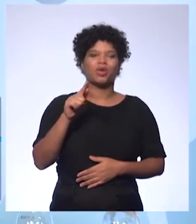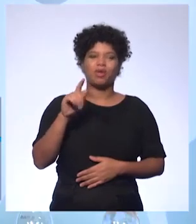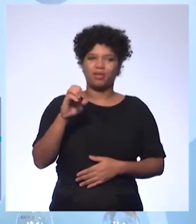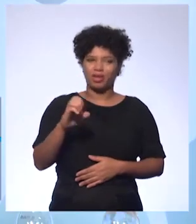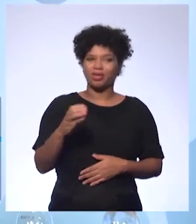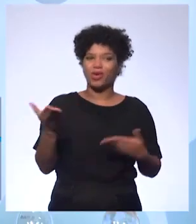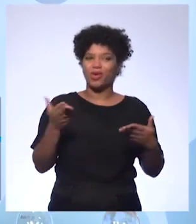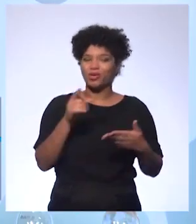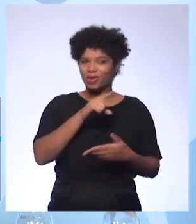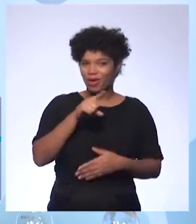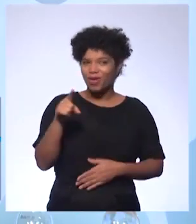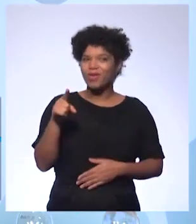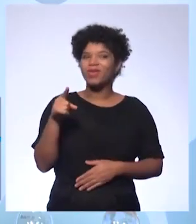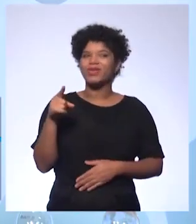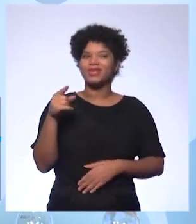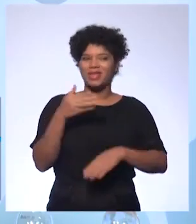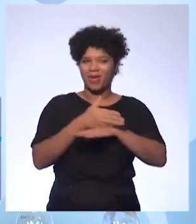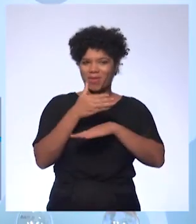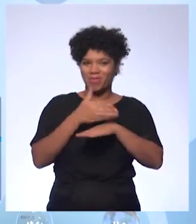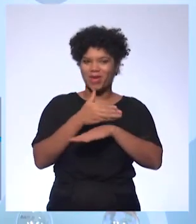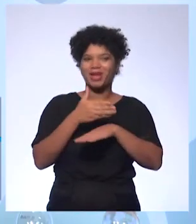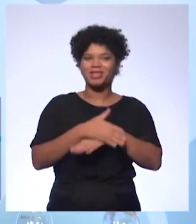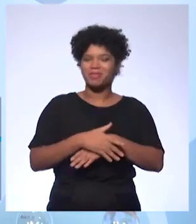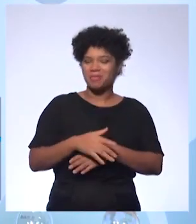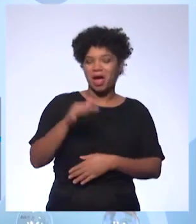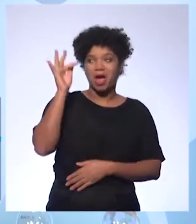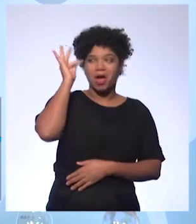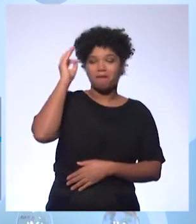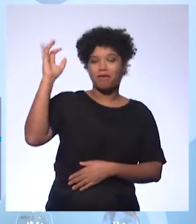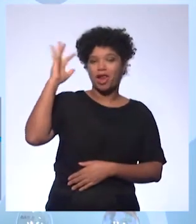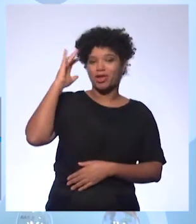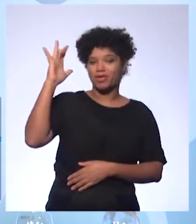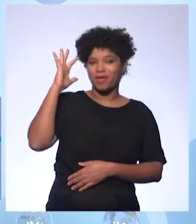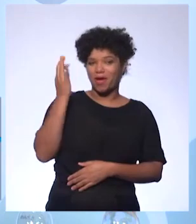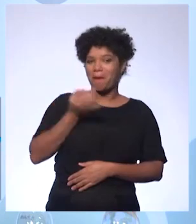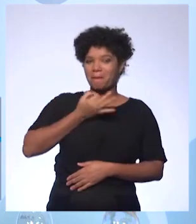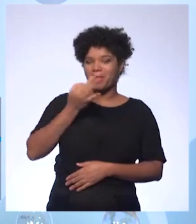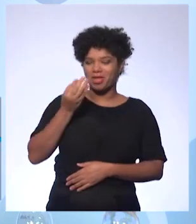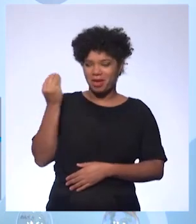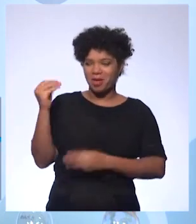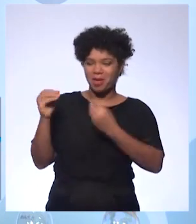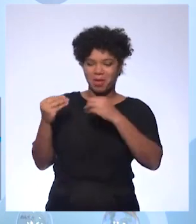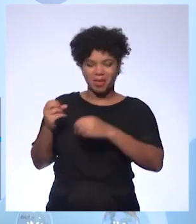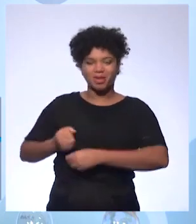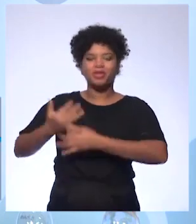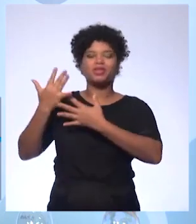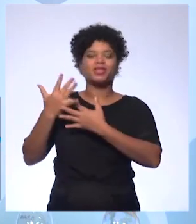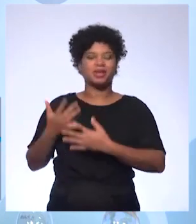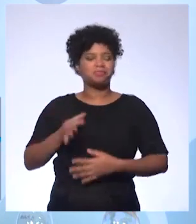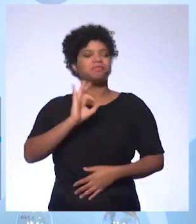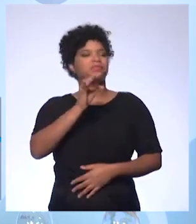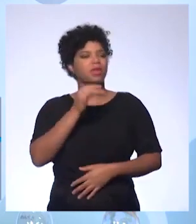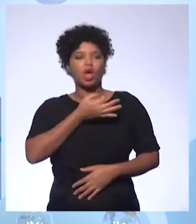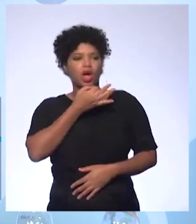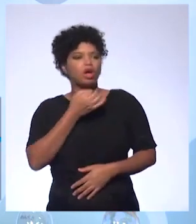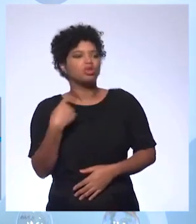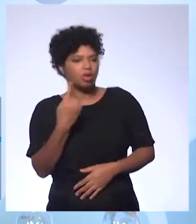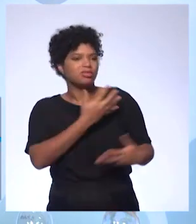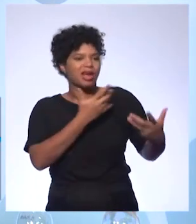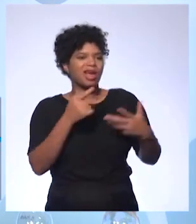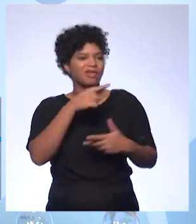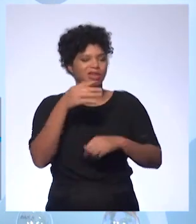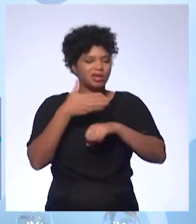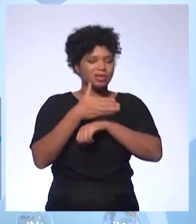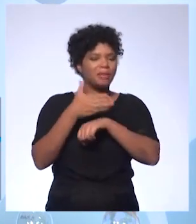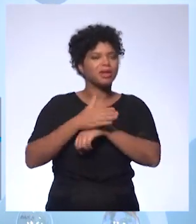vocês hoje estão bastante filosóficos, né, poetas, e é essa a intenção. A partir do